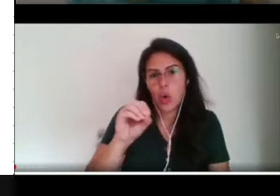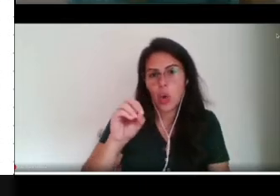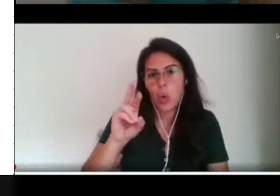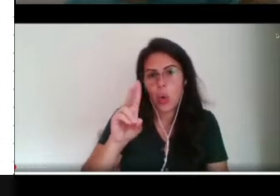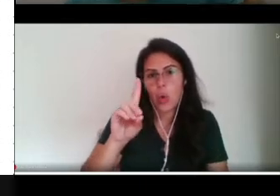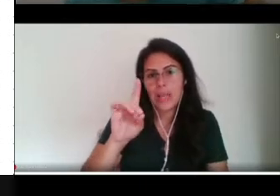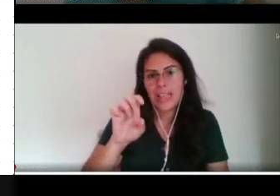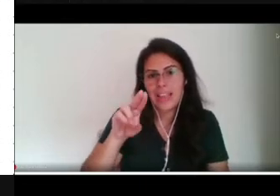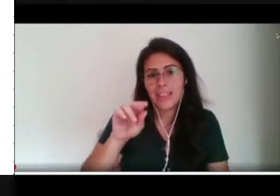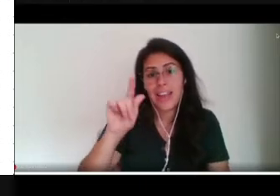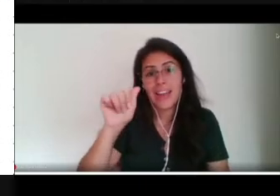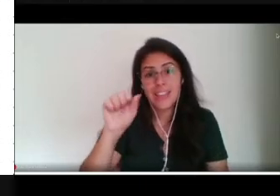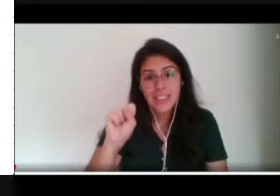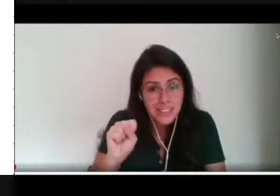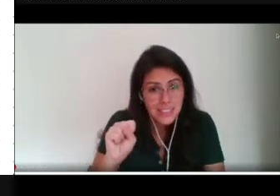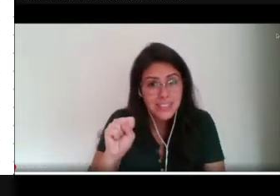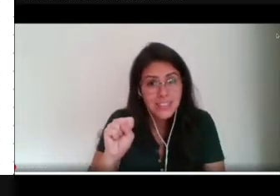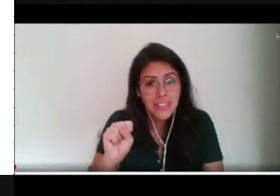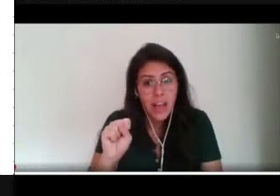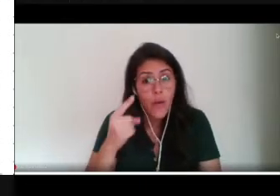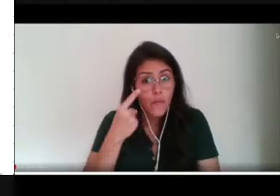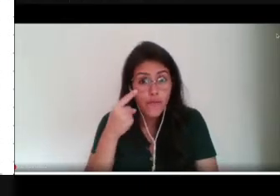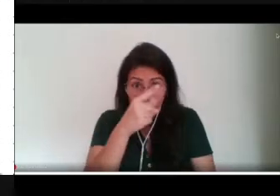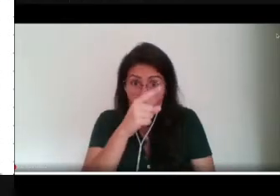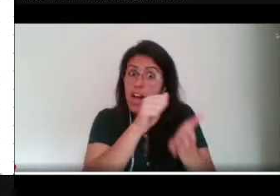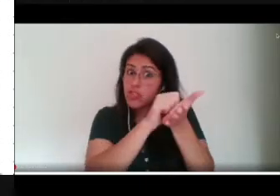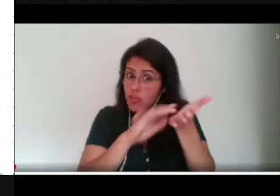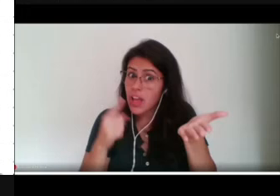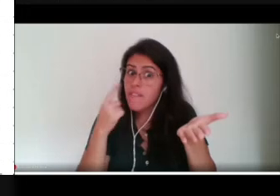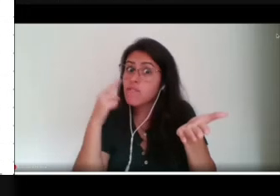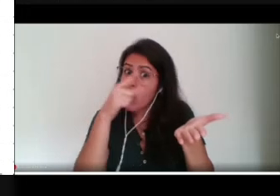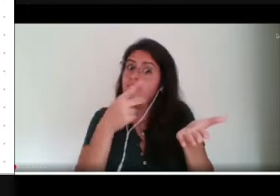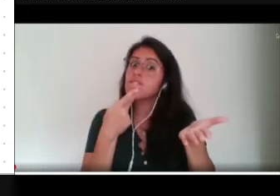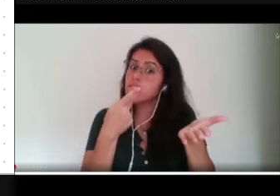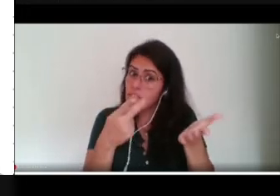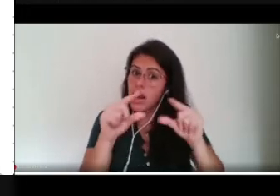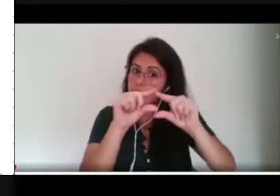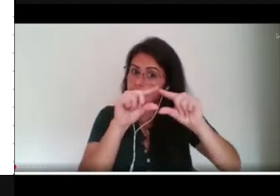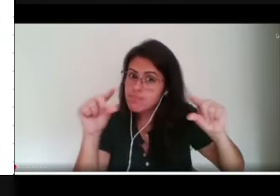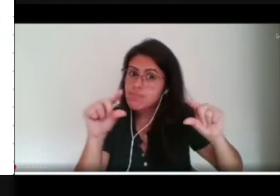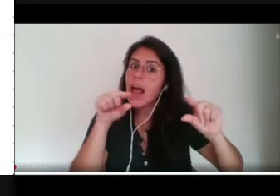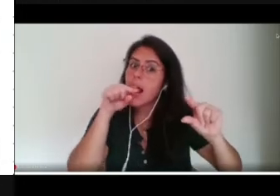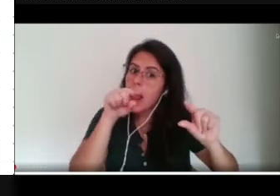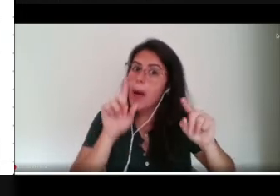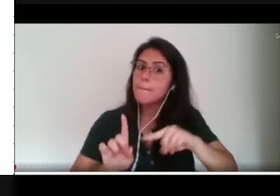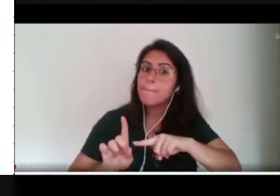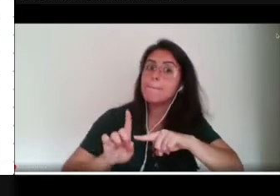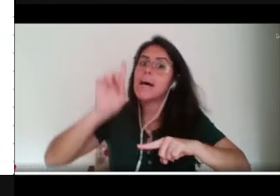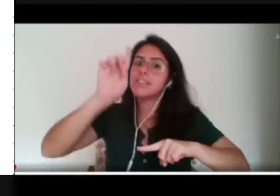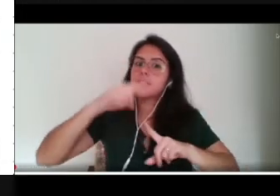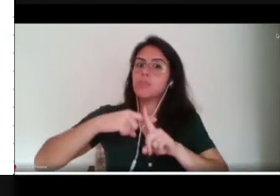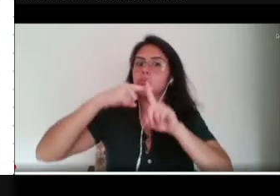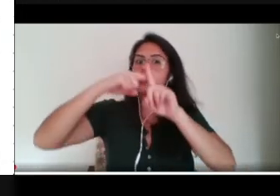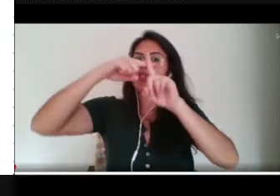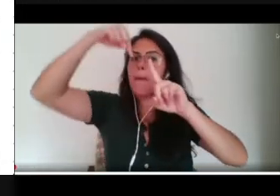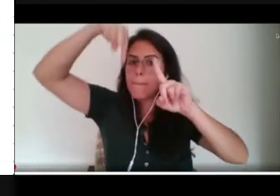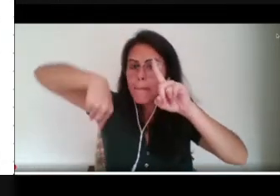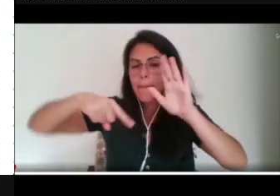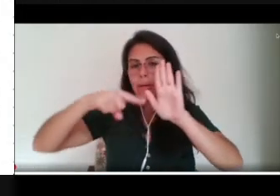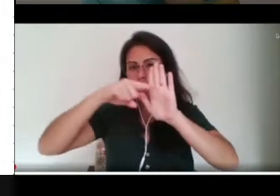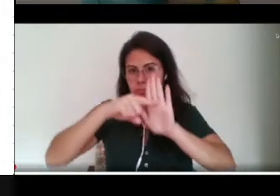professor. Beleza. Ô, professora, a pergunta que eu quero fazer. Quando a Terra aponta para baixo, ela é negativa, não